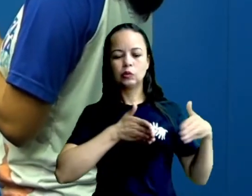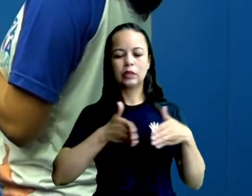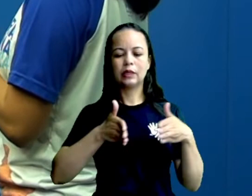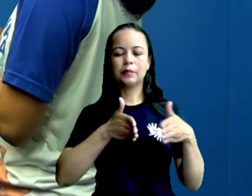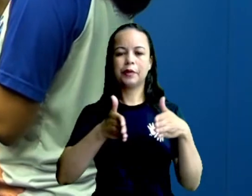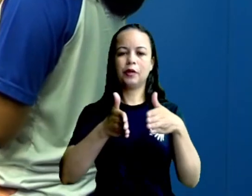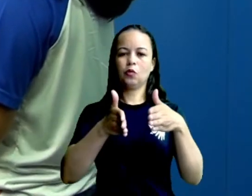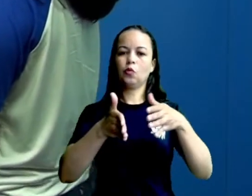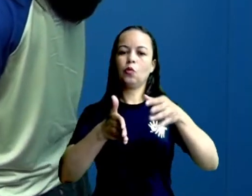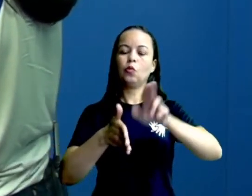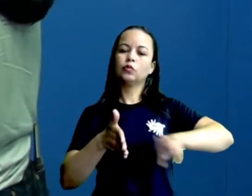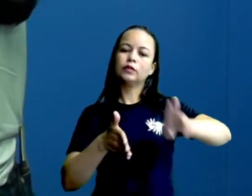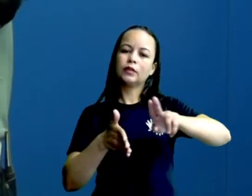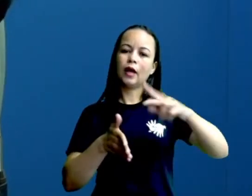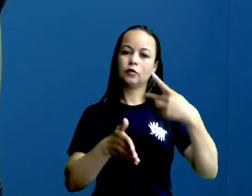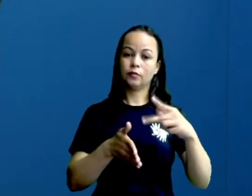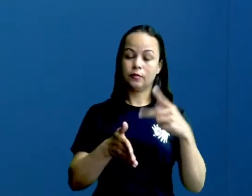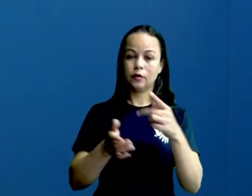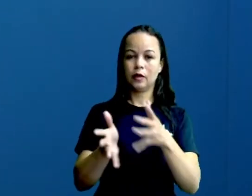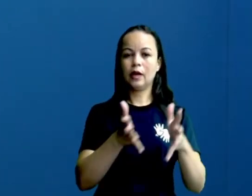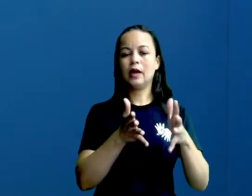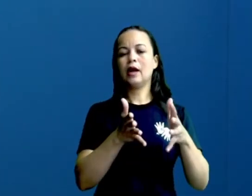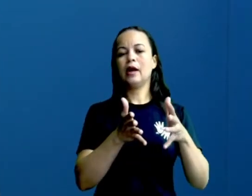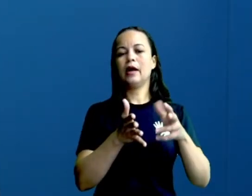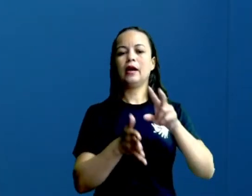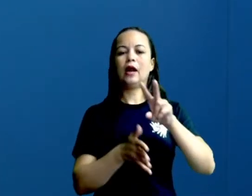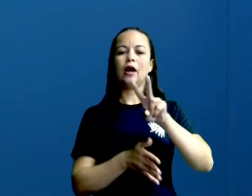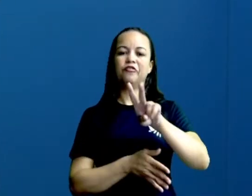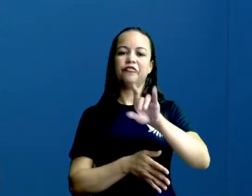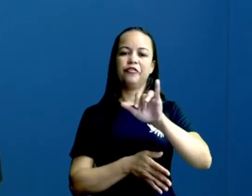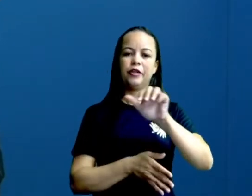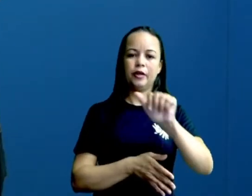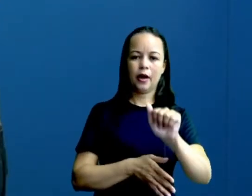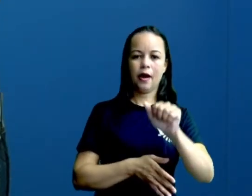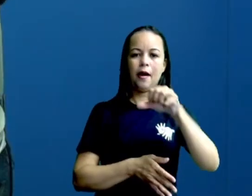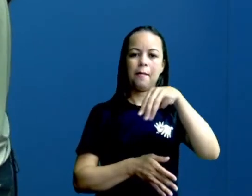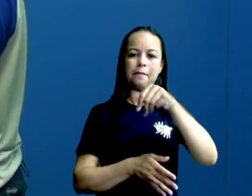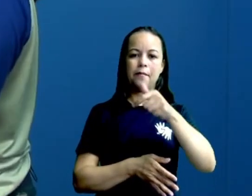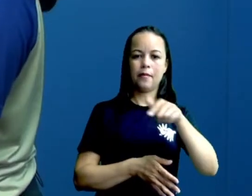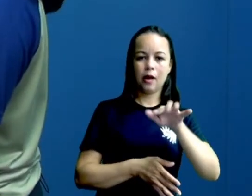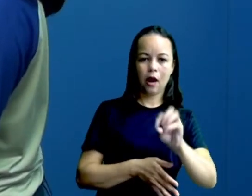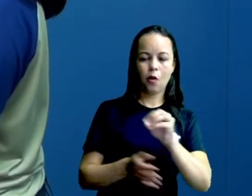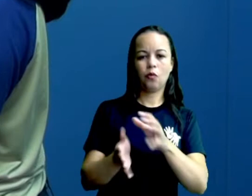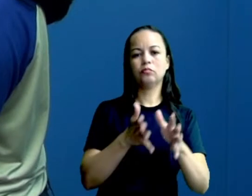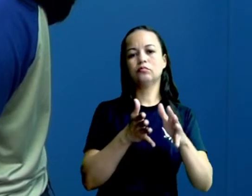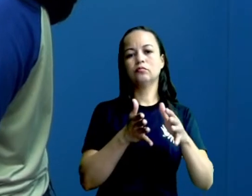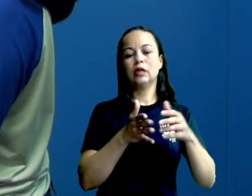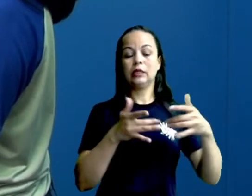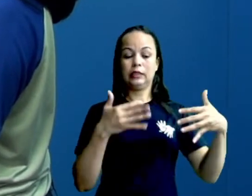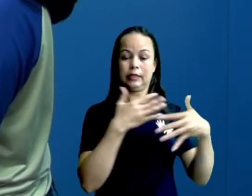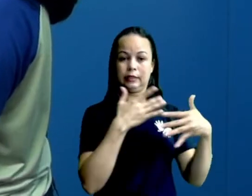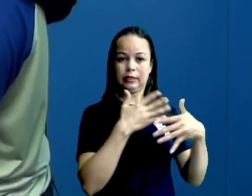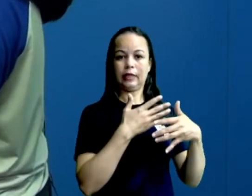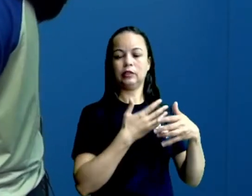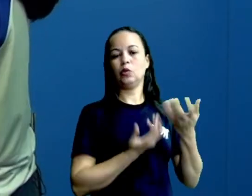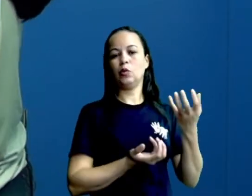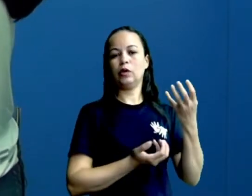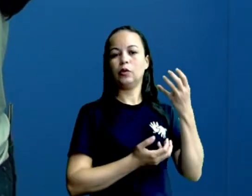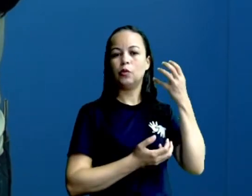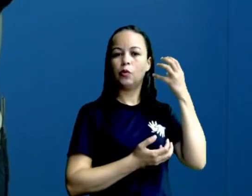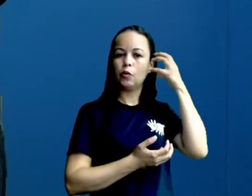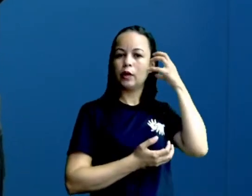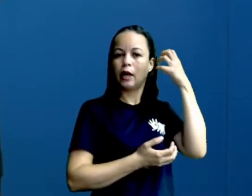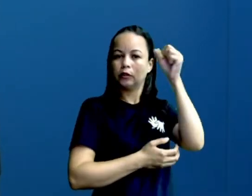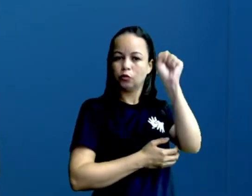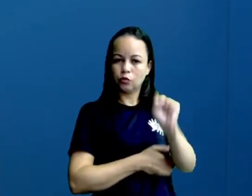pelos tropeiros era o caminho da Viamão, que partia da atual cidade de Viamão, no Rio Grande do Sul, em direção